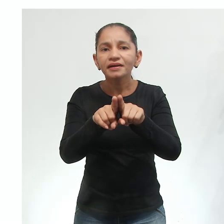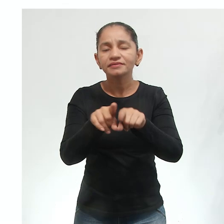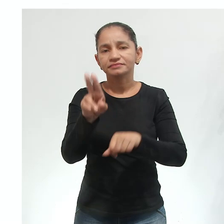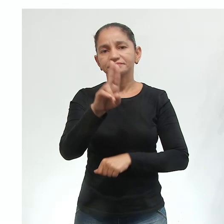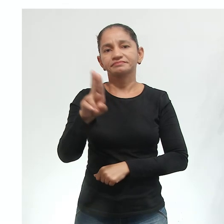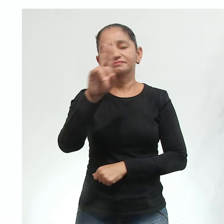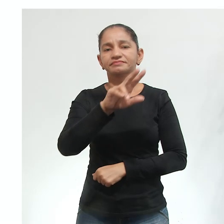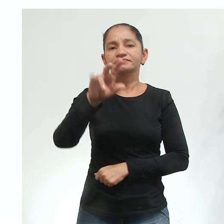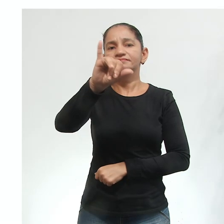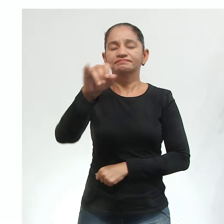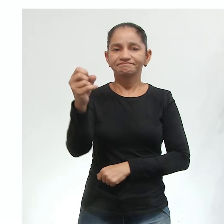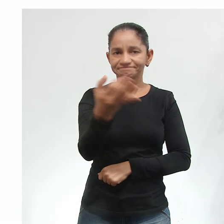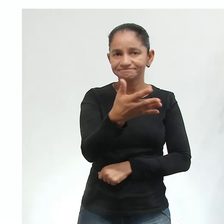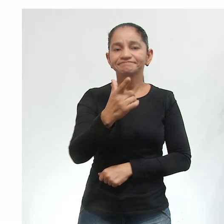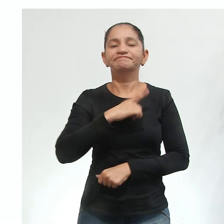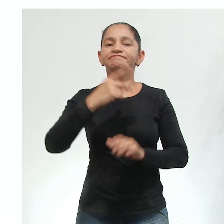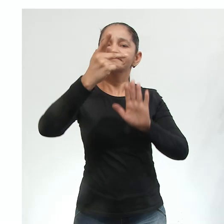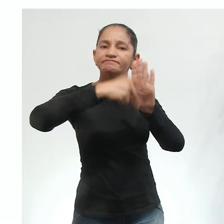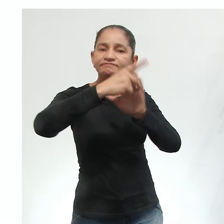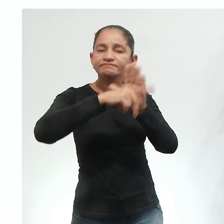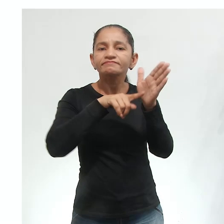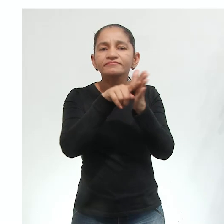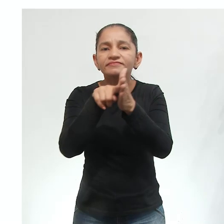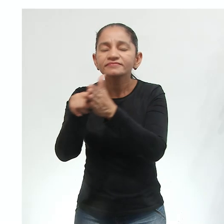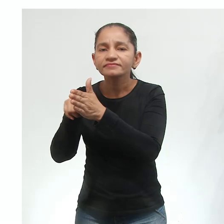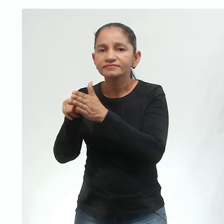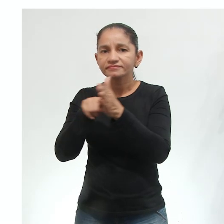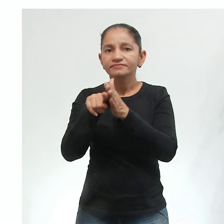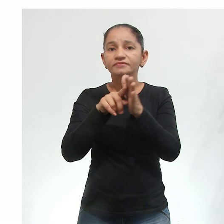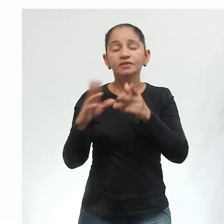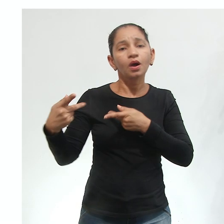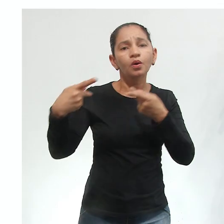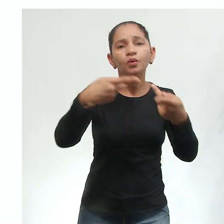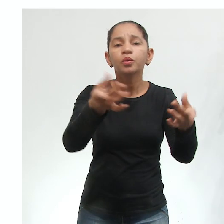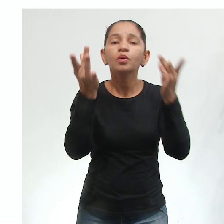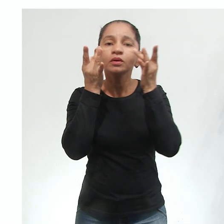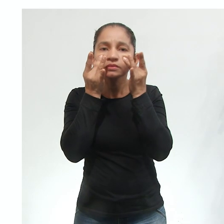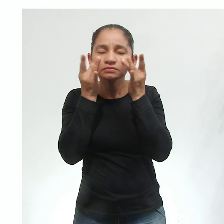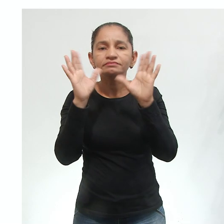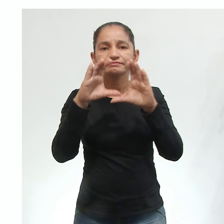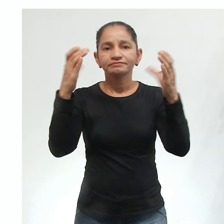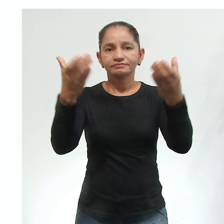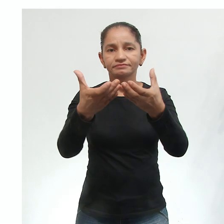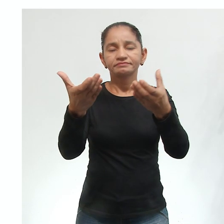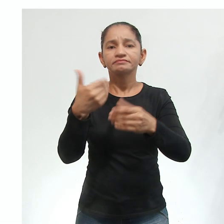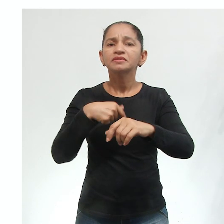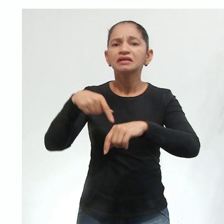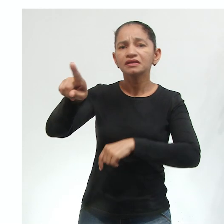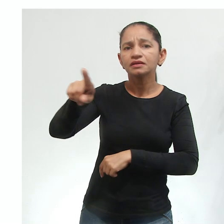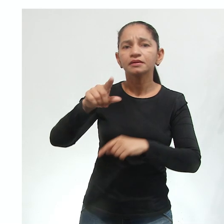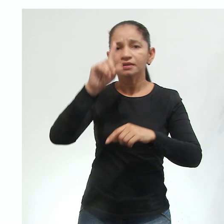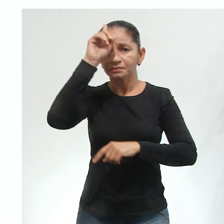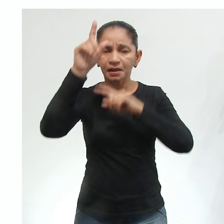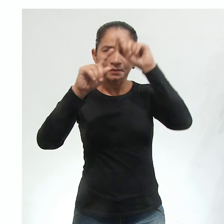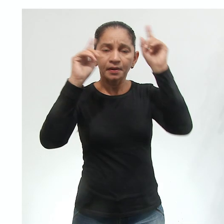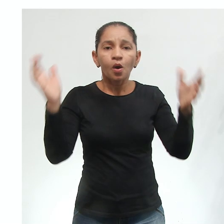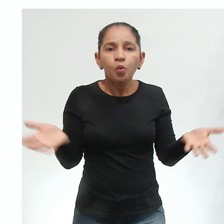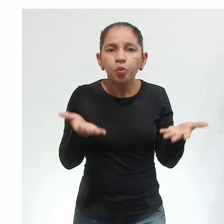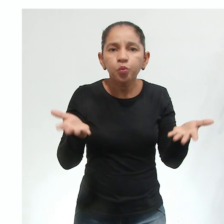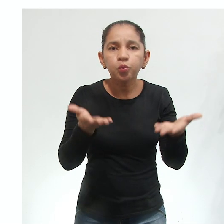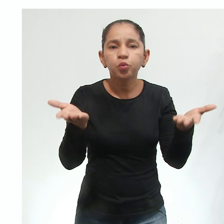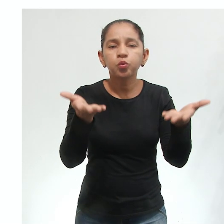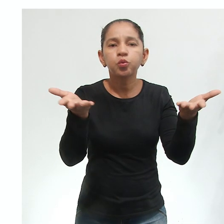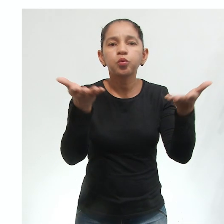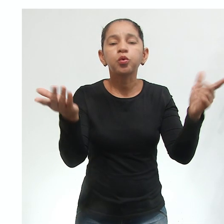usar metodologias ativas, projetos de pesquisas, visitas à comunidade, né? Estímulo à criatividade,